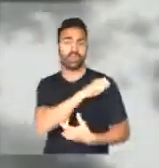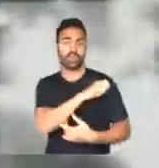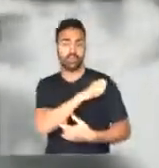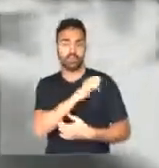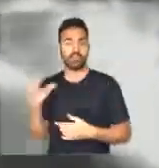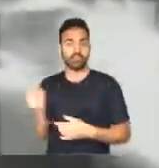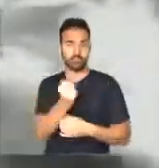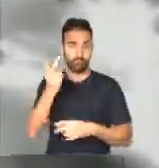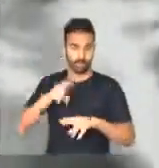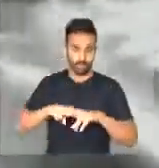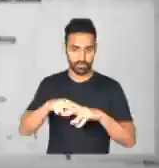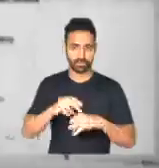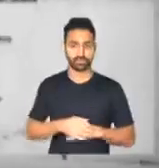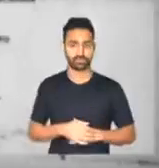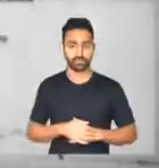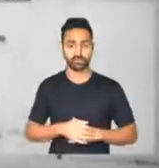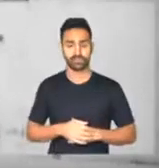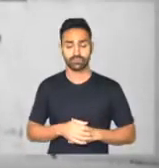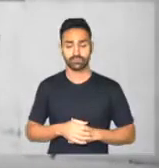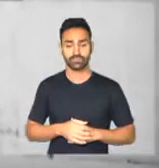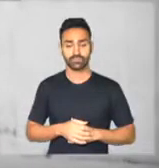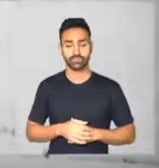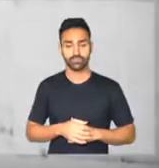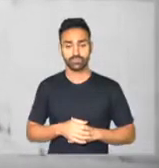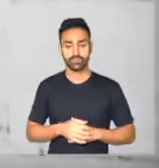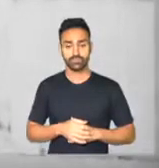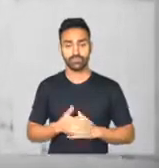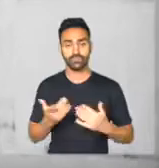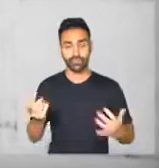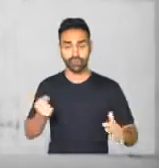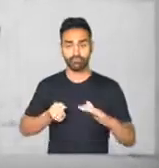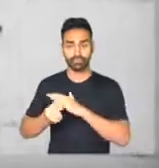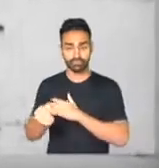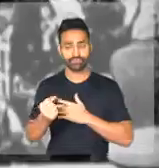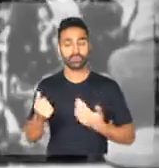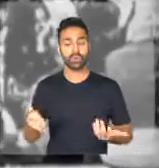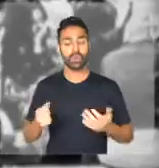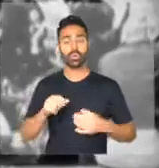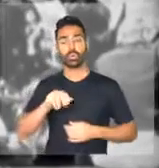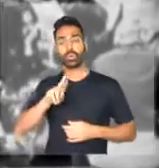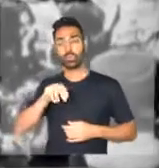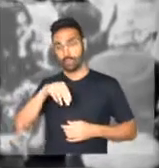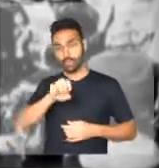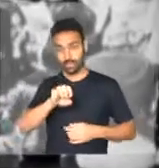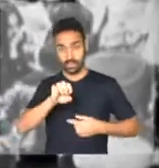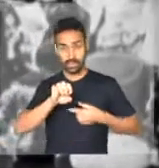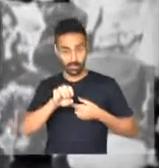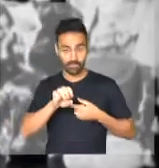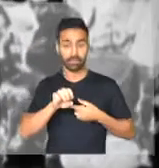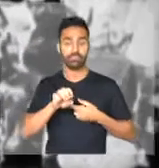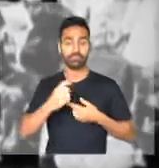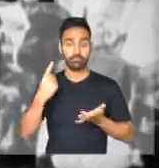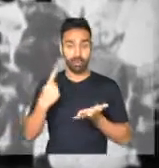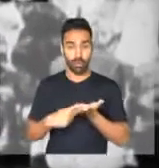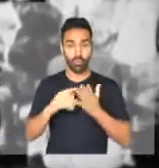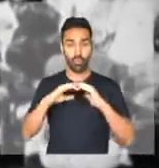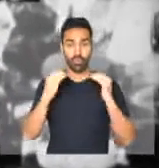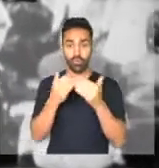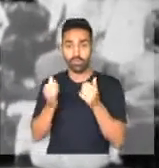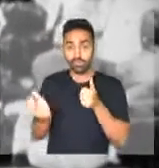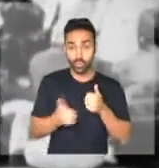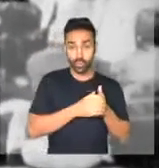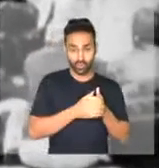presos. Colocada na ilegalidade pelo regime, a União Nacional dos Estudantes realizou um congresso clandestino